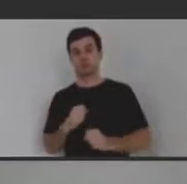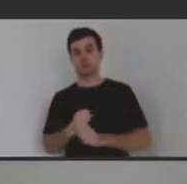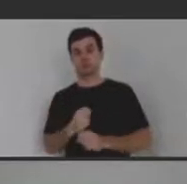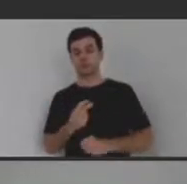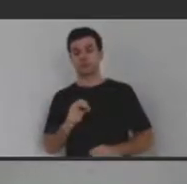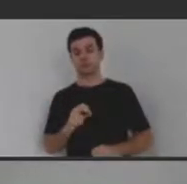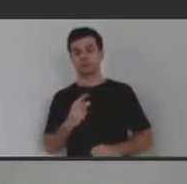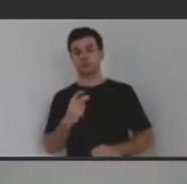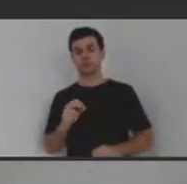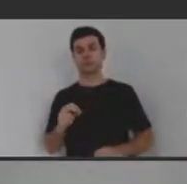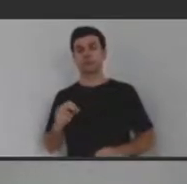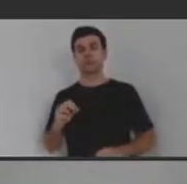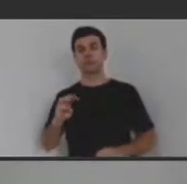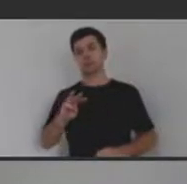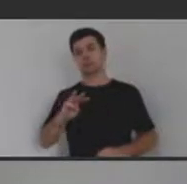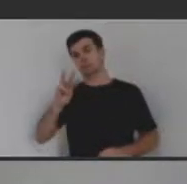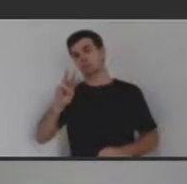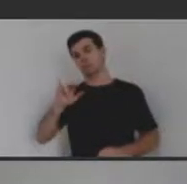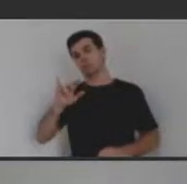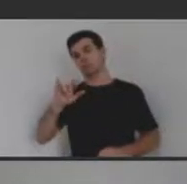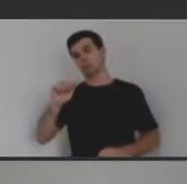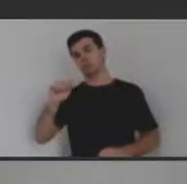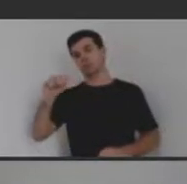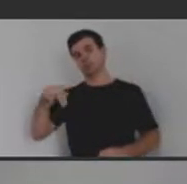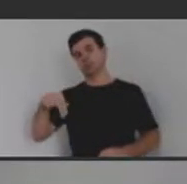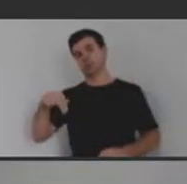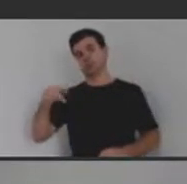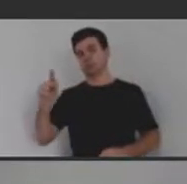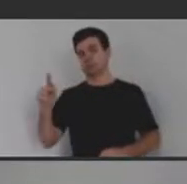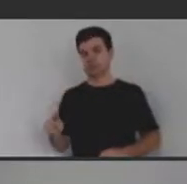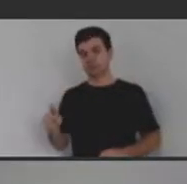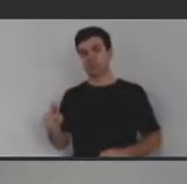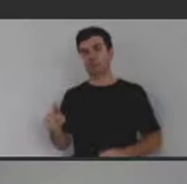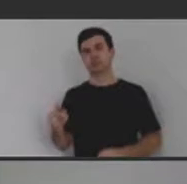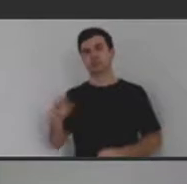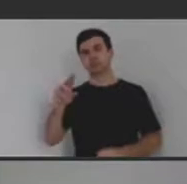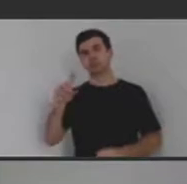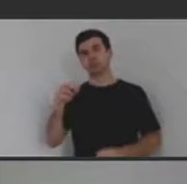João Maioral, primeiro secretário. Eduardo Lima, segundo secretário.